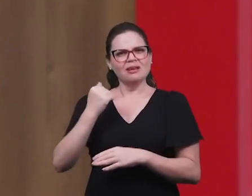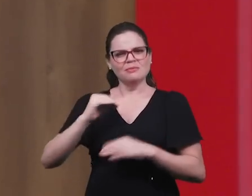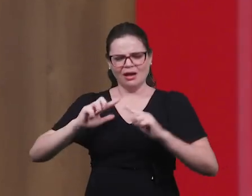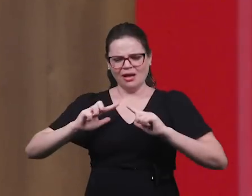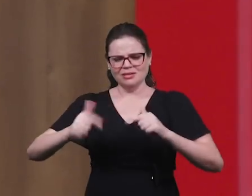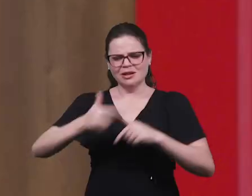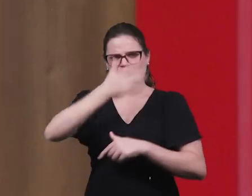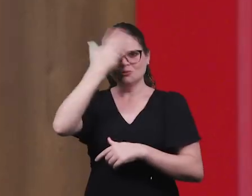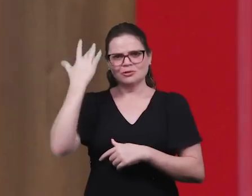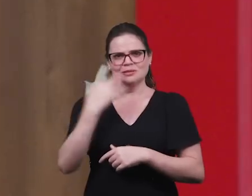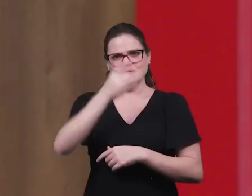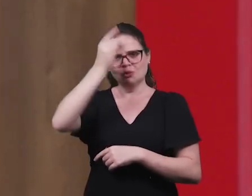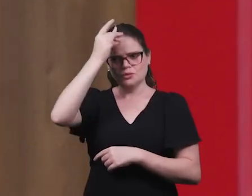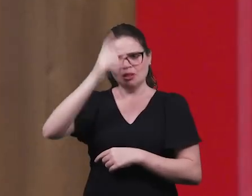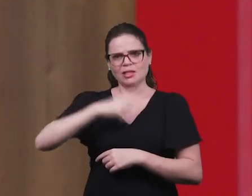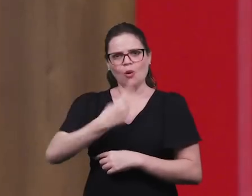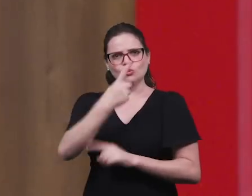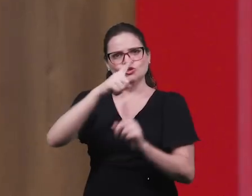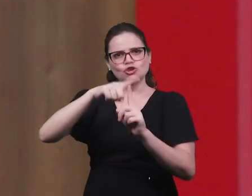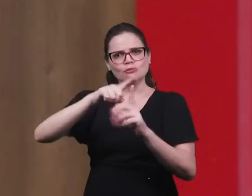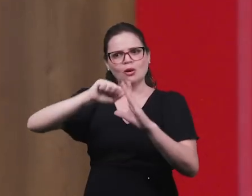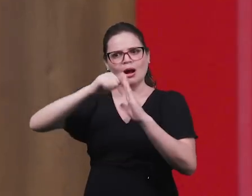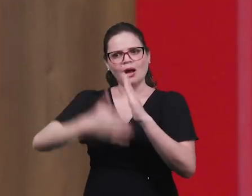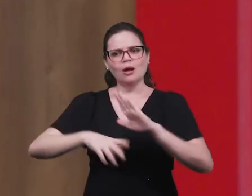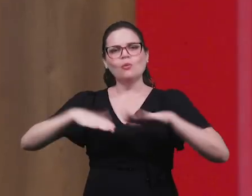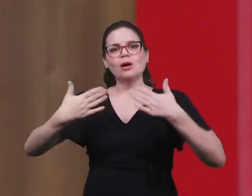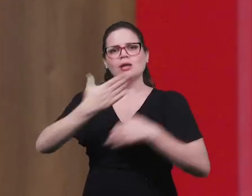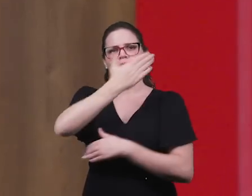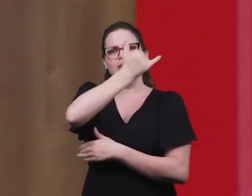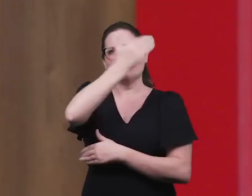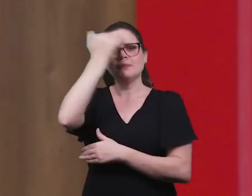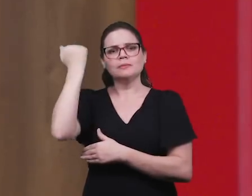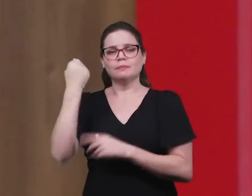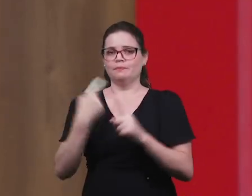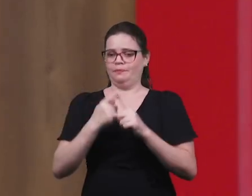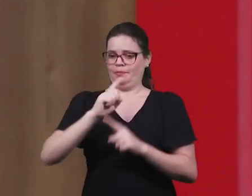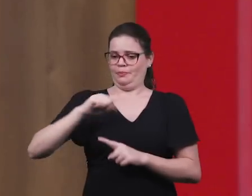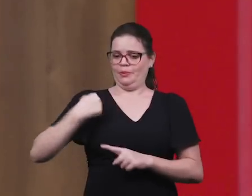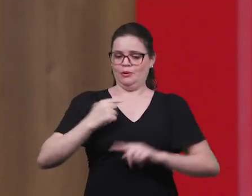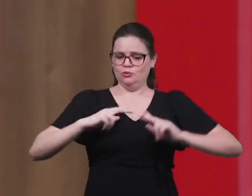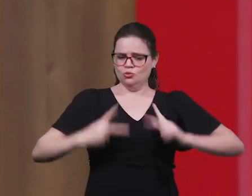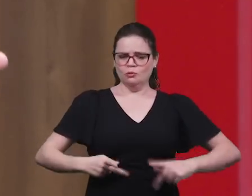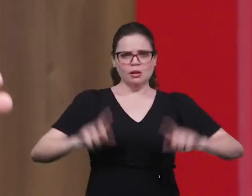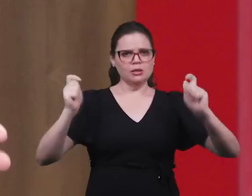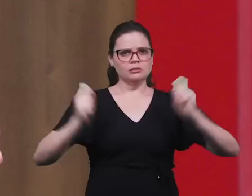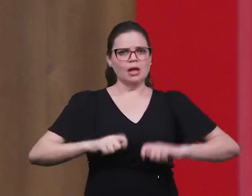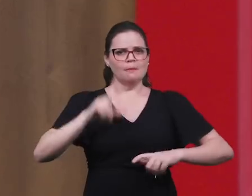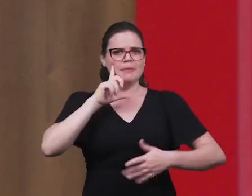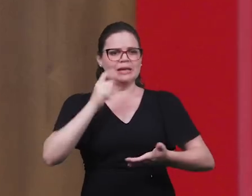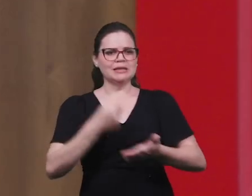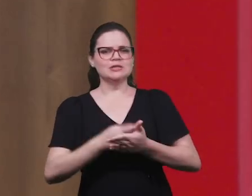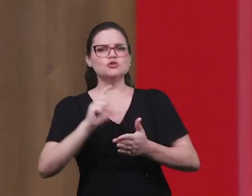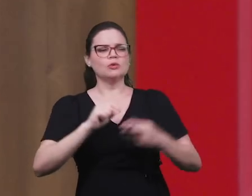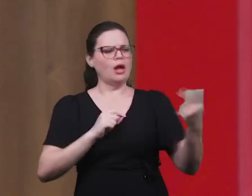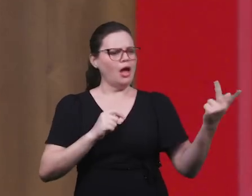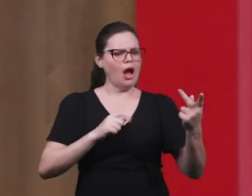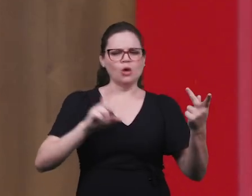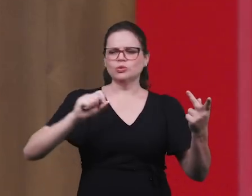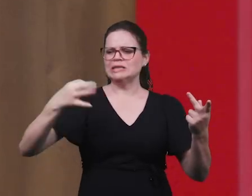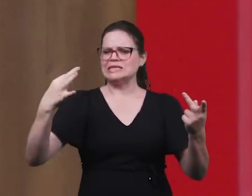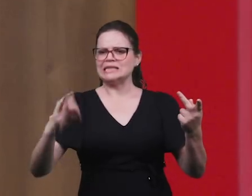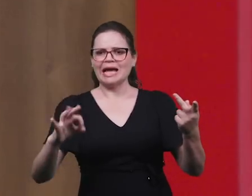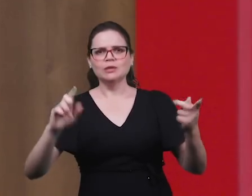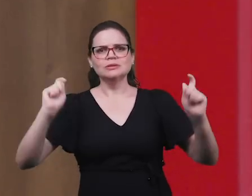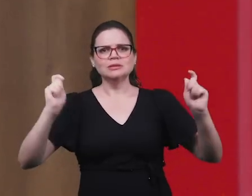o Espírito de sabedoria, que faz com que o homem saiba escolher, né, entre aquilo que é certo, aquilo que é